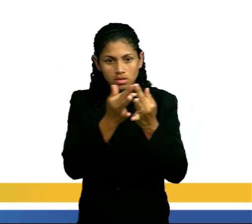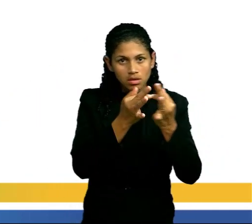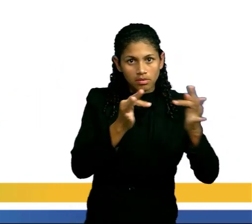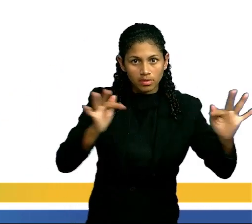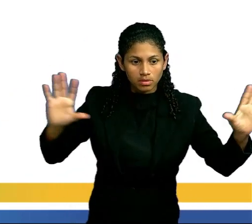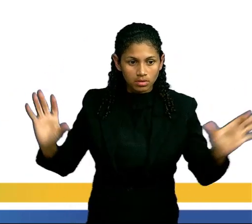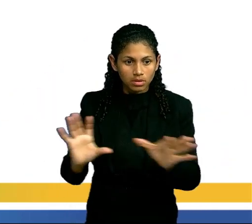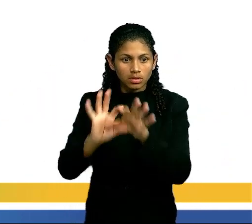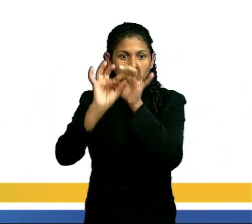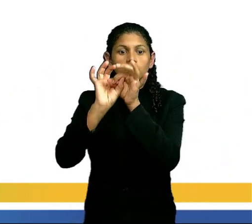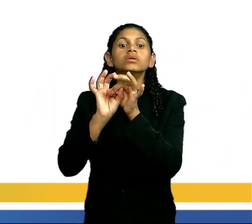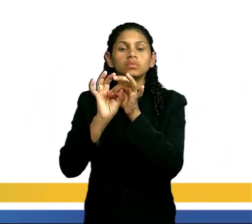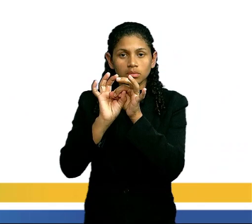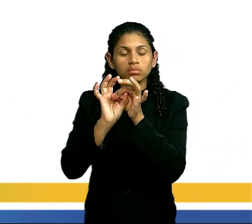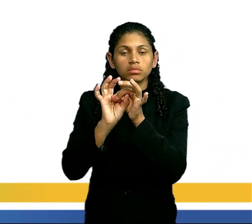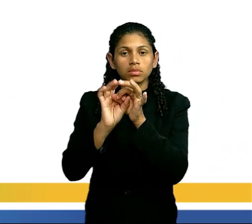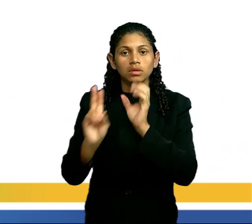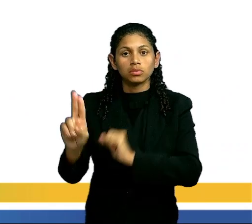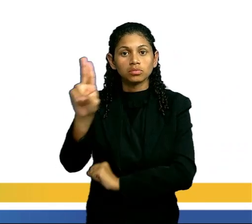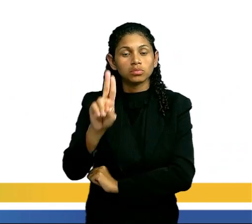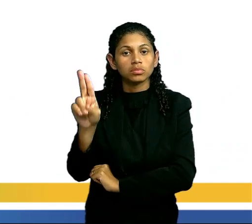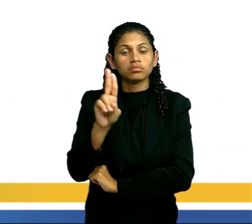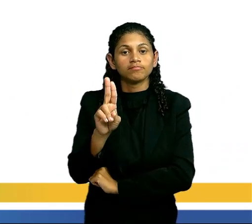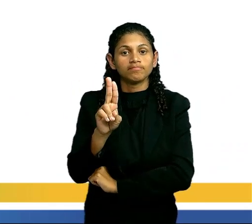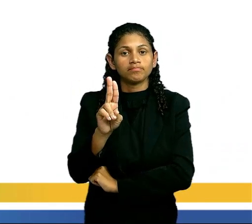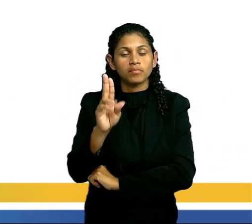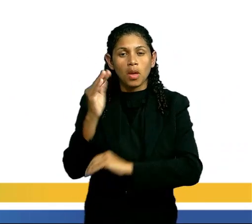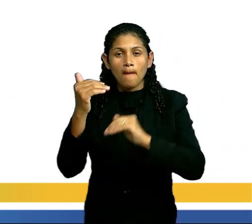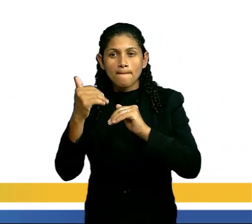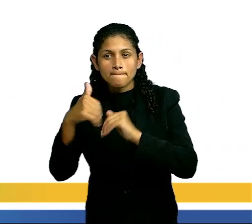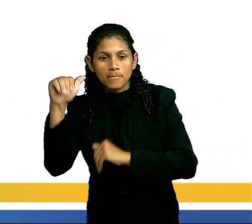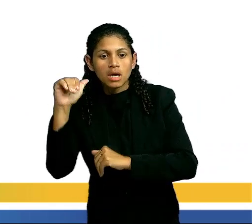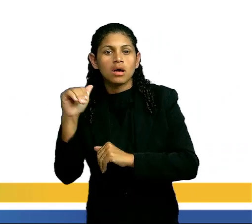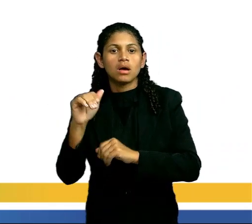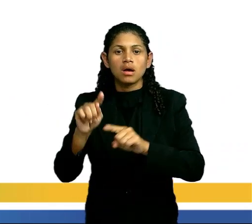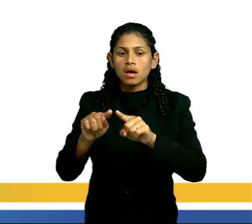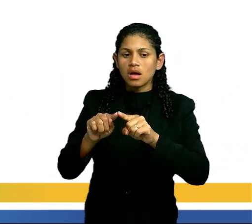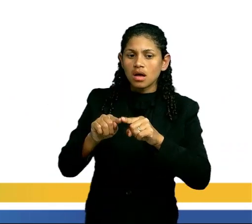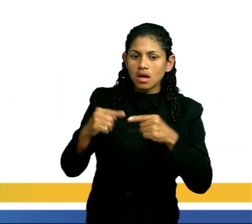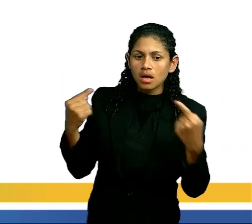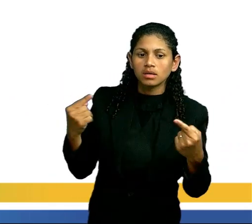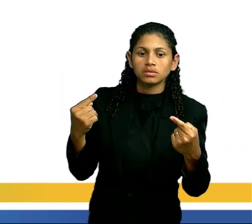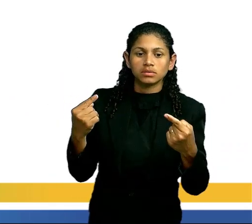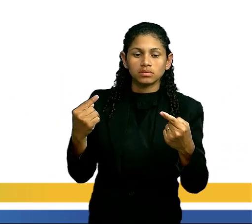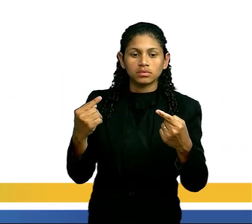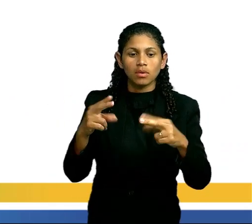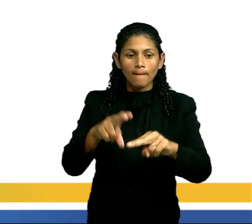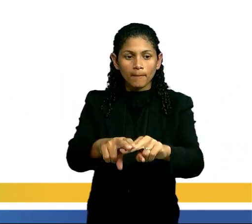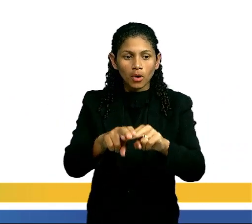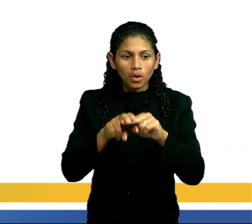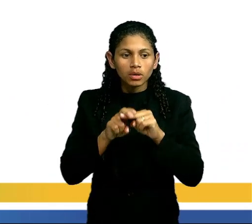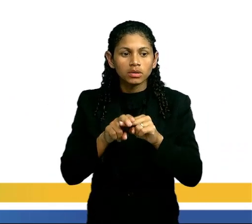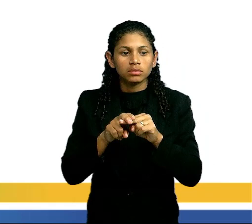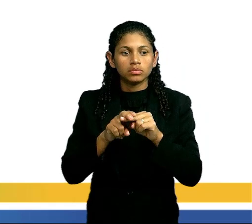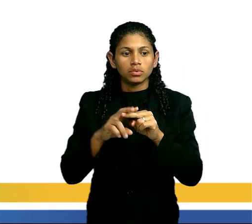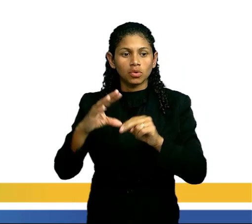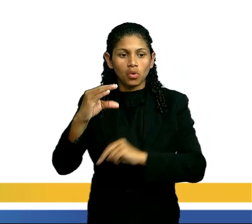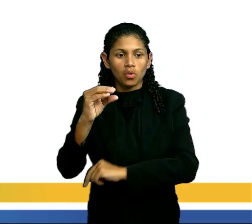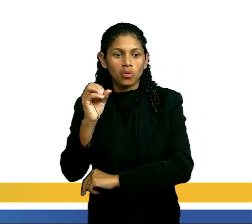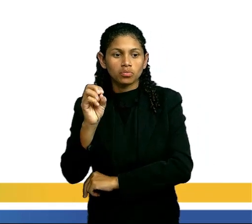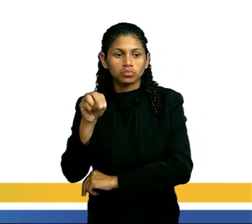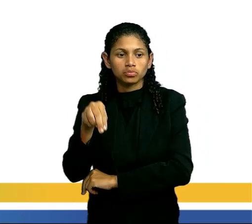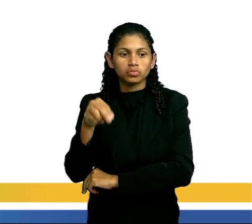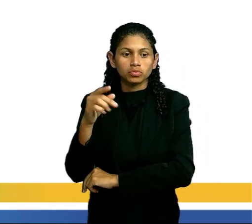As mais utilizadas com esse fim são mas, porém, contudo, todavia, entretanto,